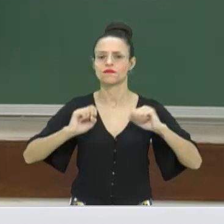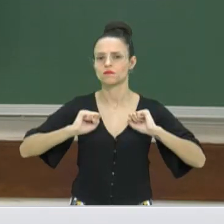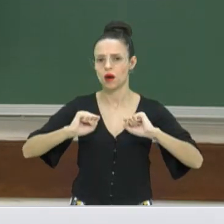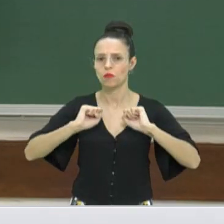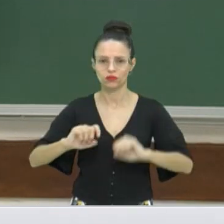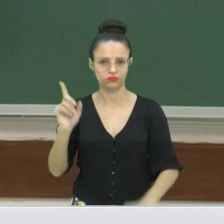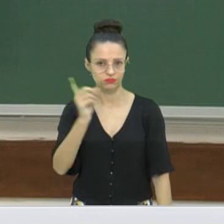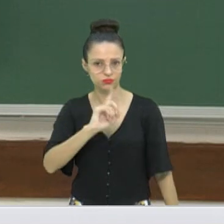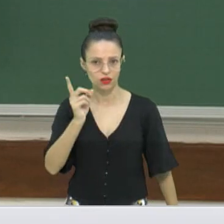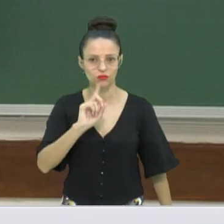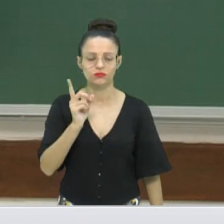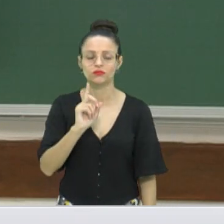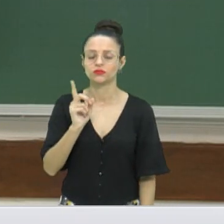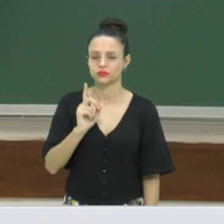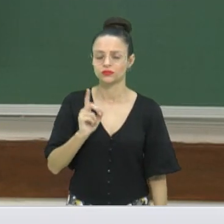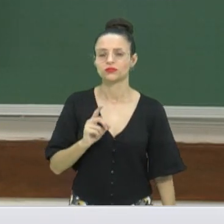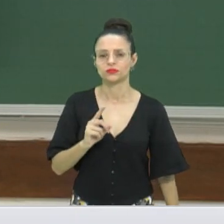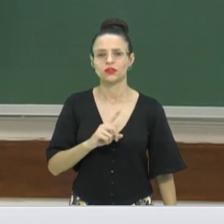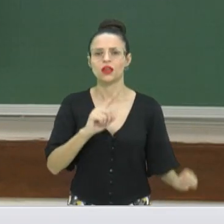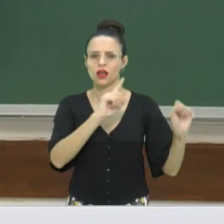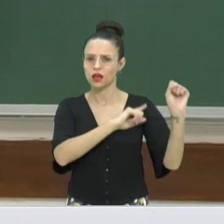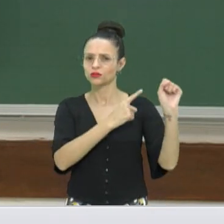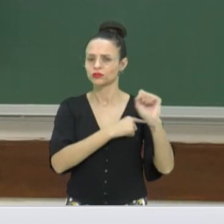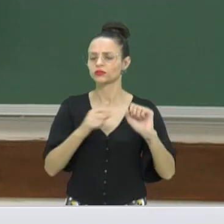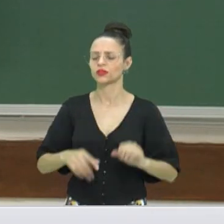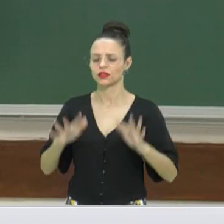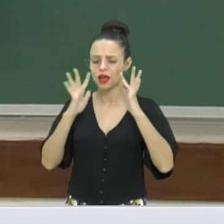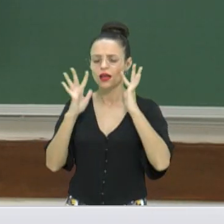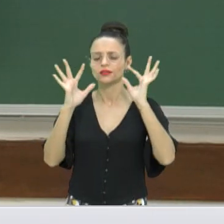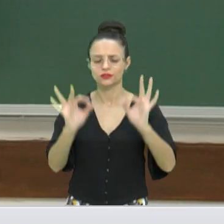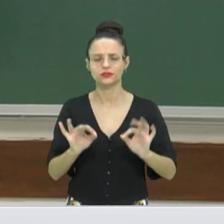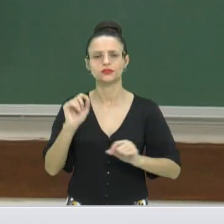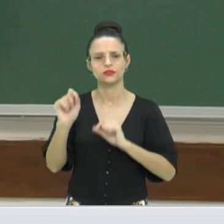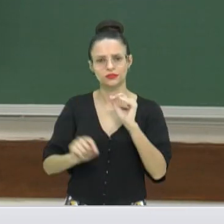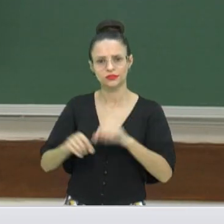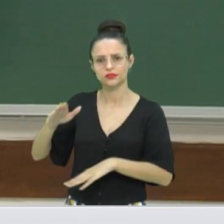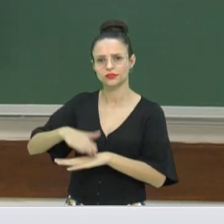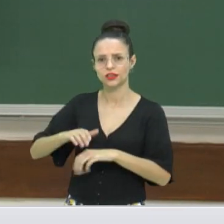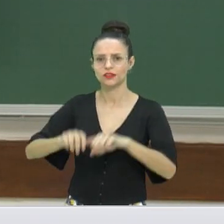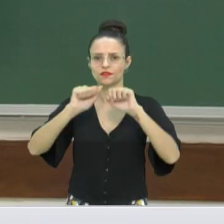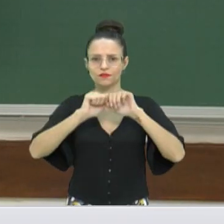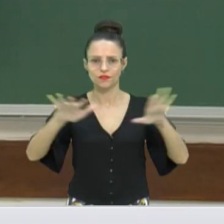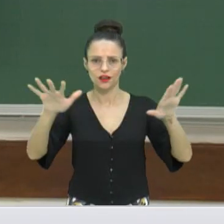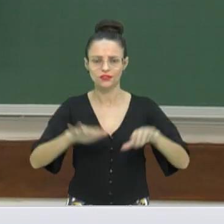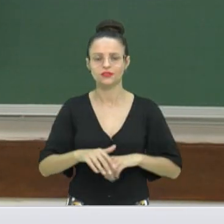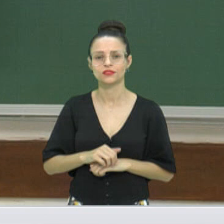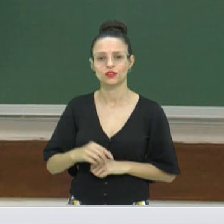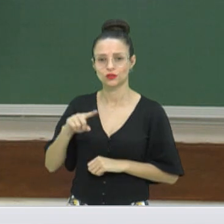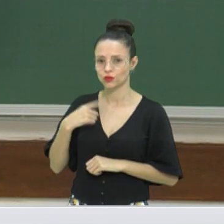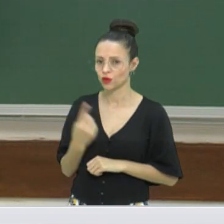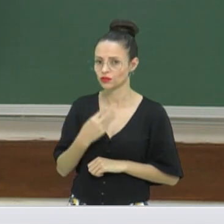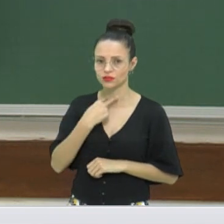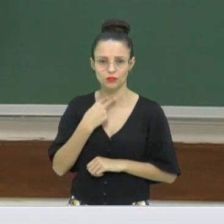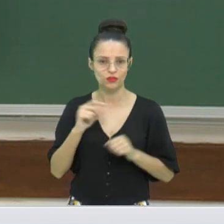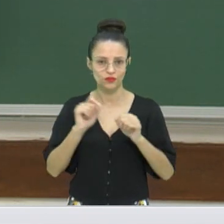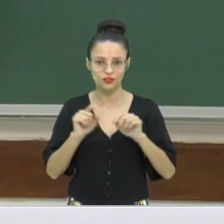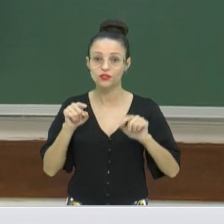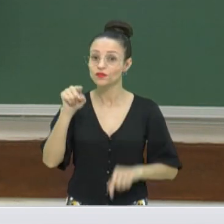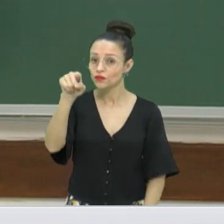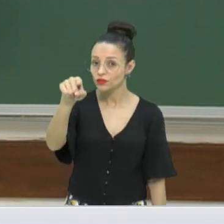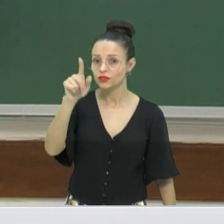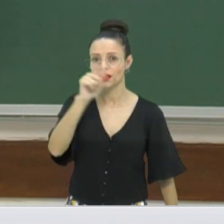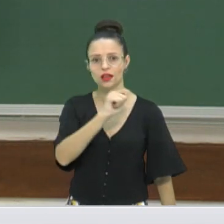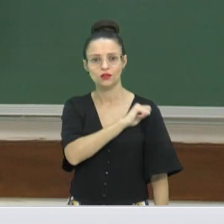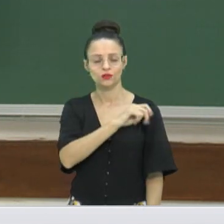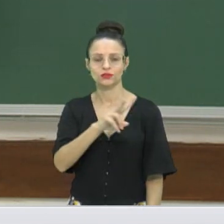não. As autoridades estão muito atentas a quem dissemina fake news. Nós não podemos fazer isso. Você é um